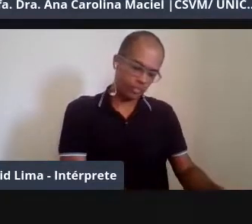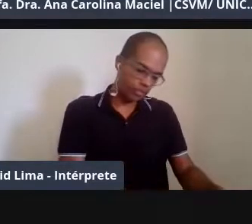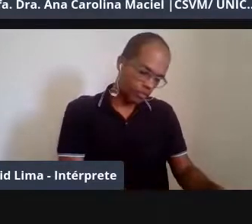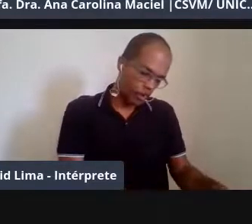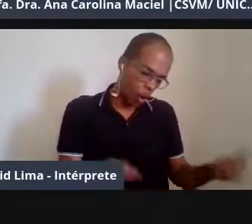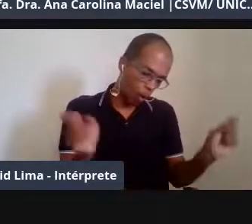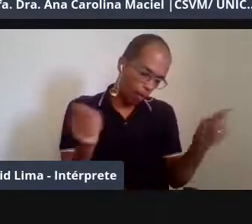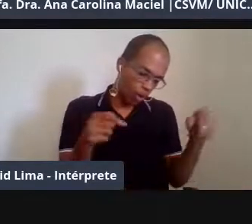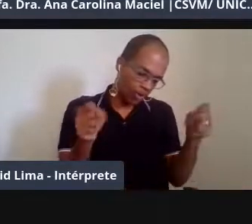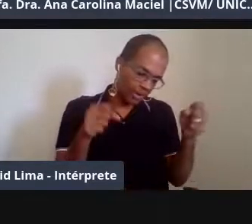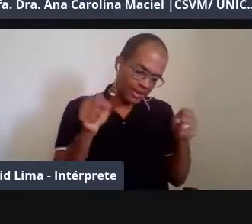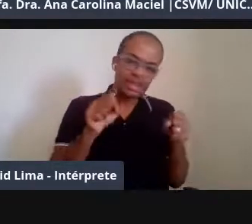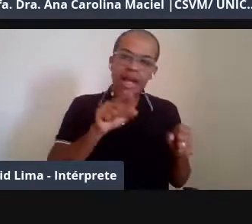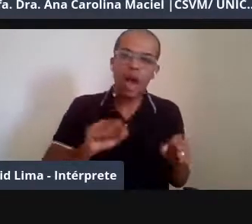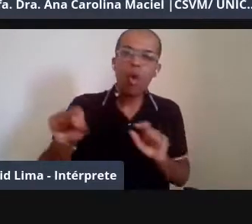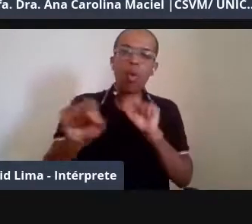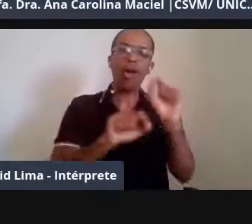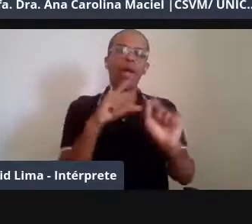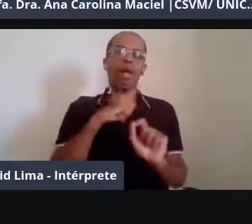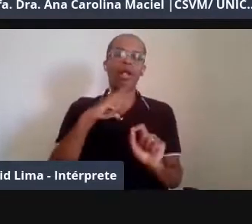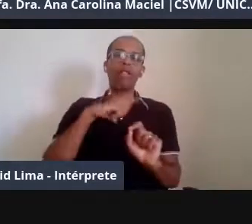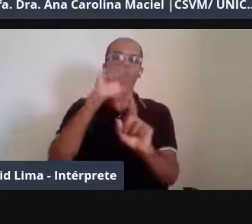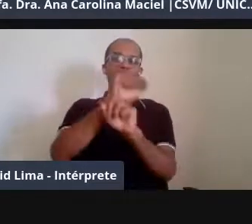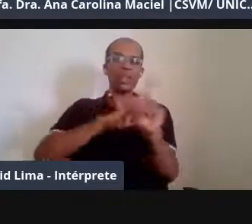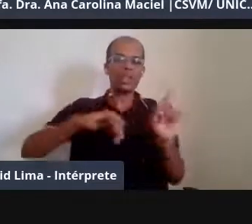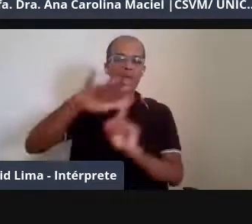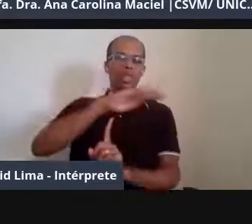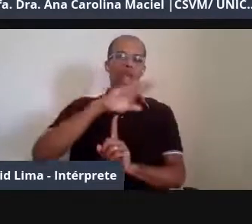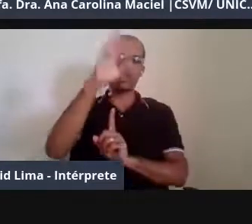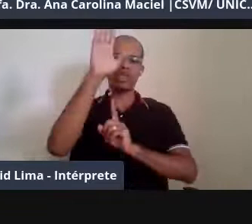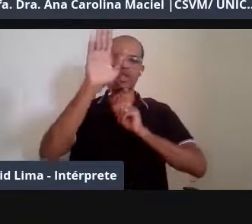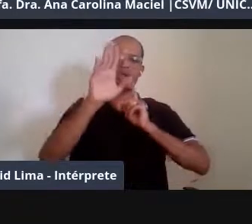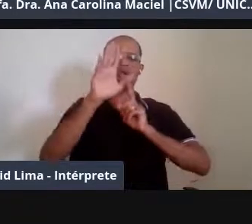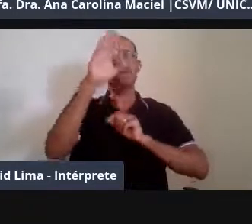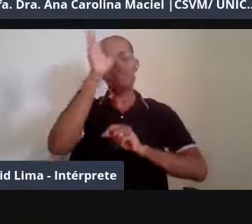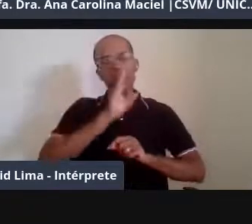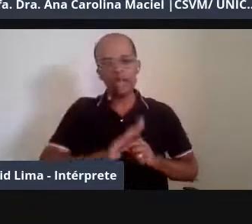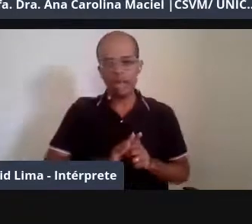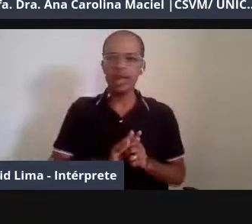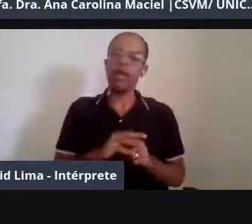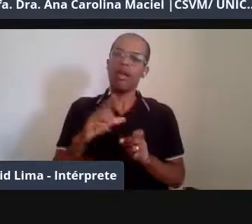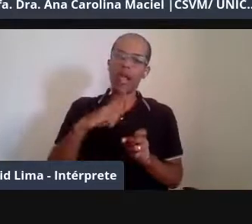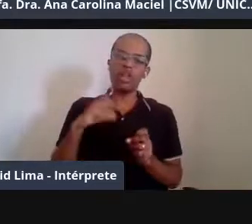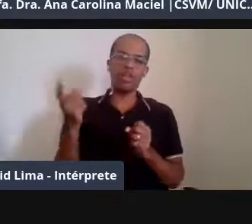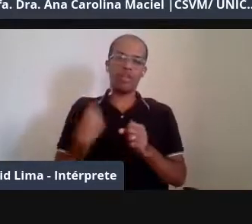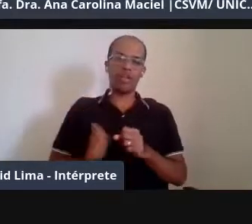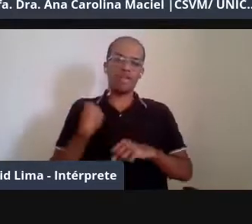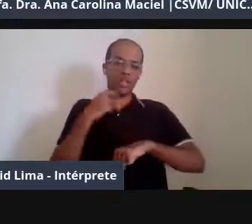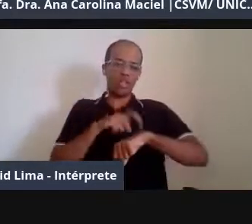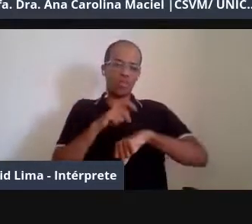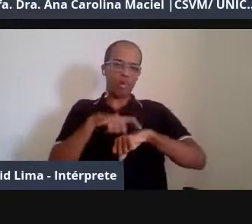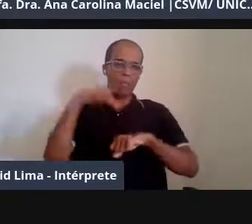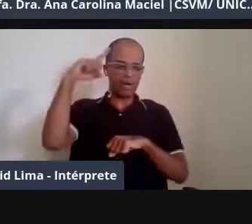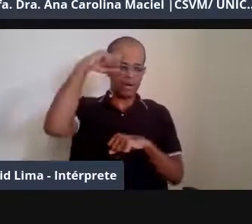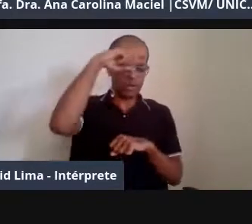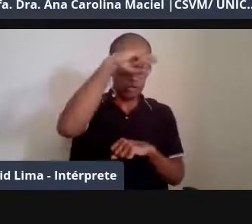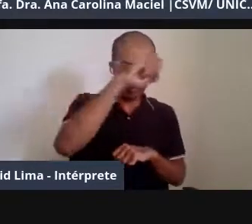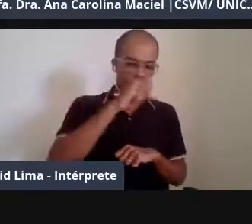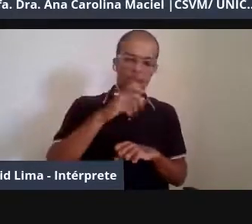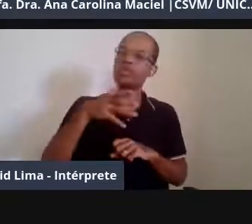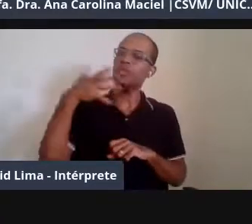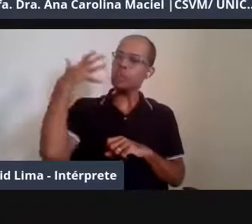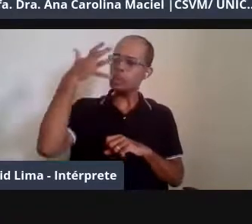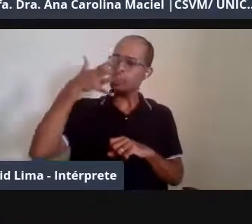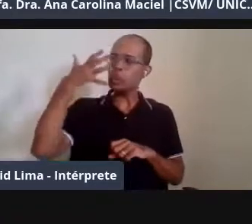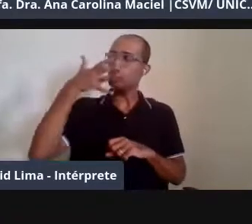na sociedade, que temos na sociedade brasileira, que ao mesmo tempo que, sim, vivemos um momento muito complicado, o discurso de